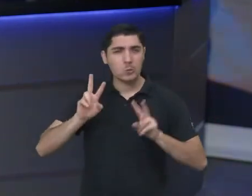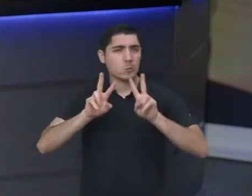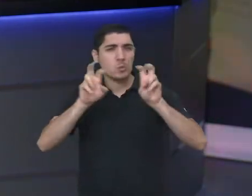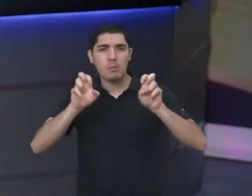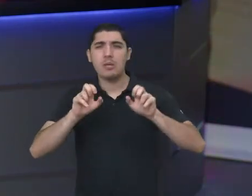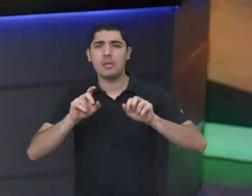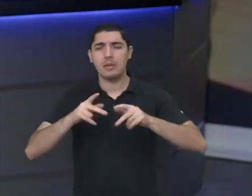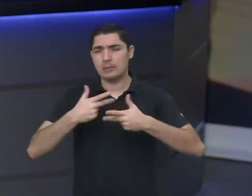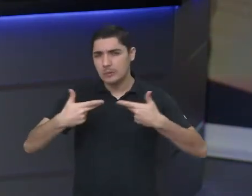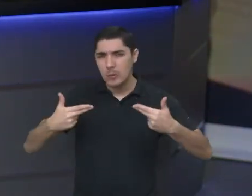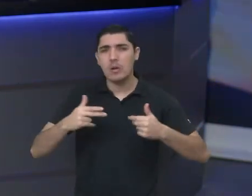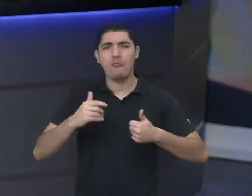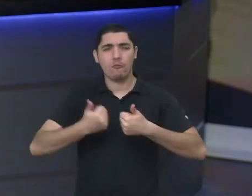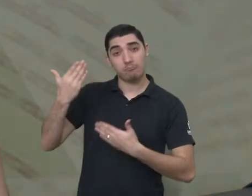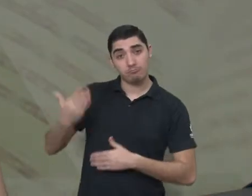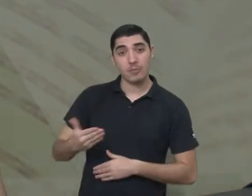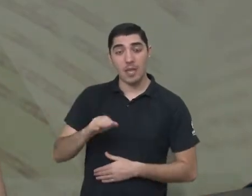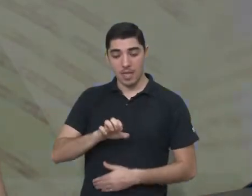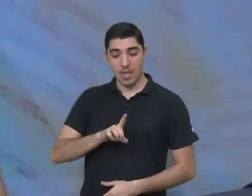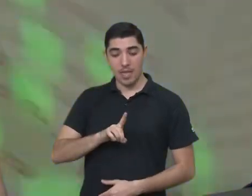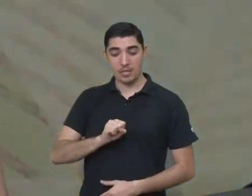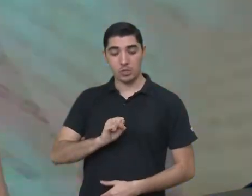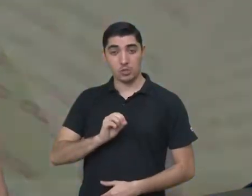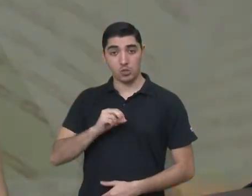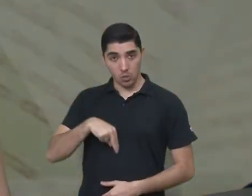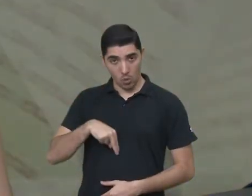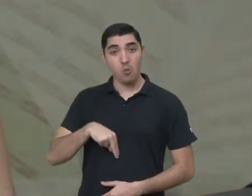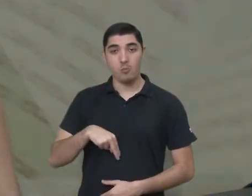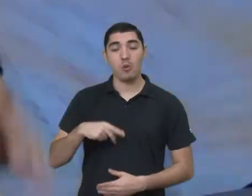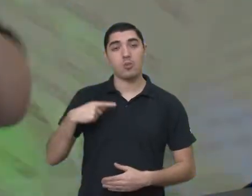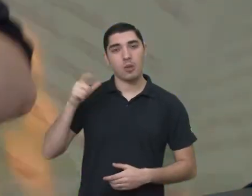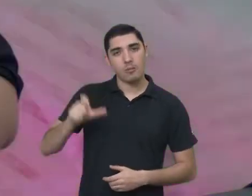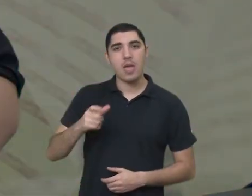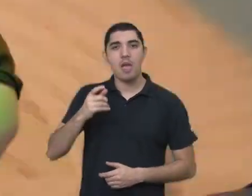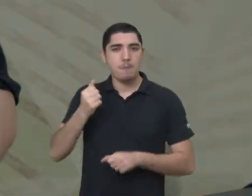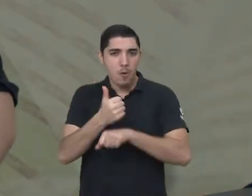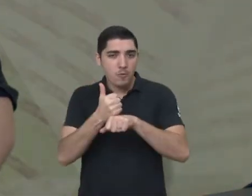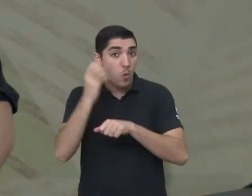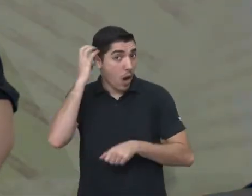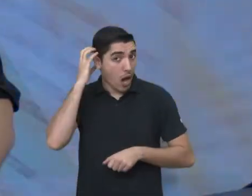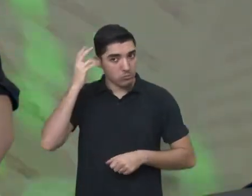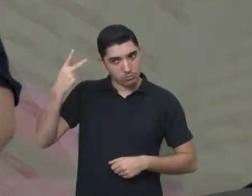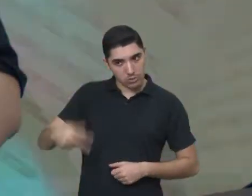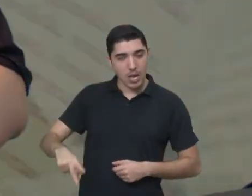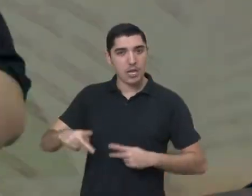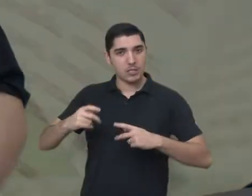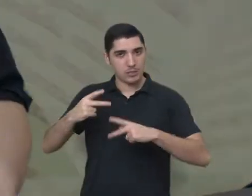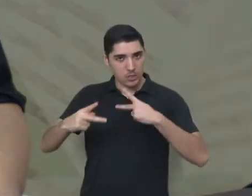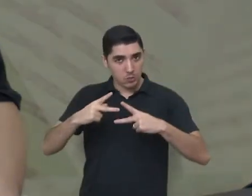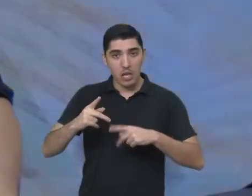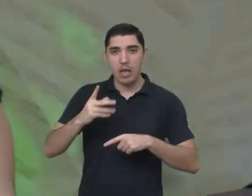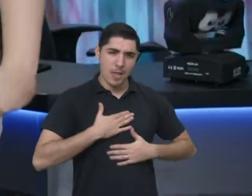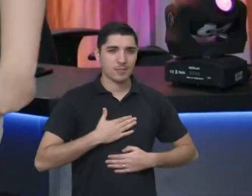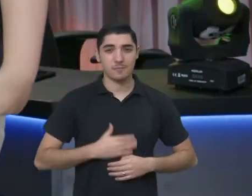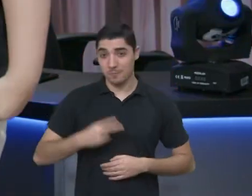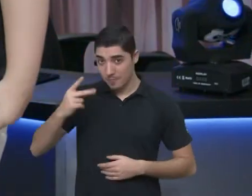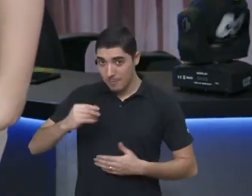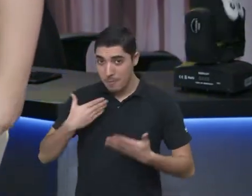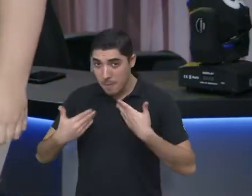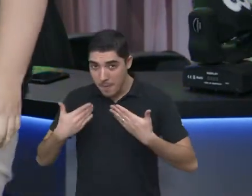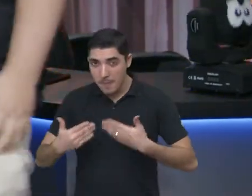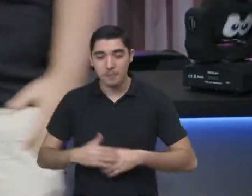sobre futebol, sobre os perrengues que ele passou na rádio, entrevistou o papo, enfim. Não sai daí e não perca essa